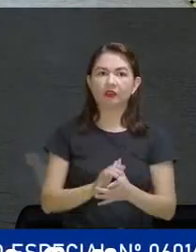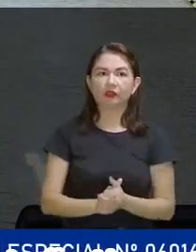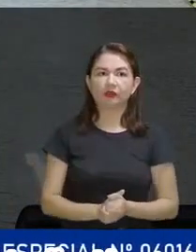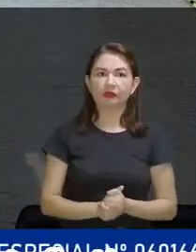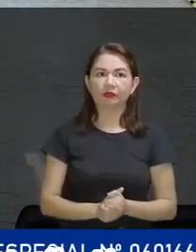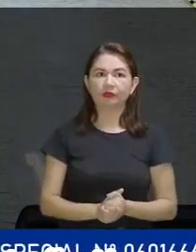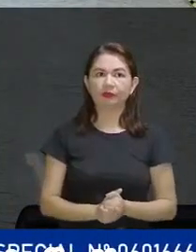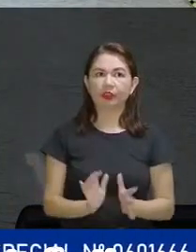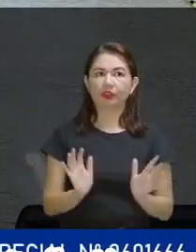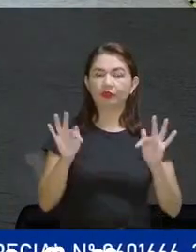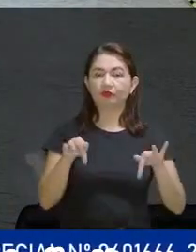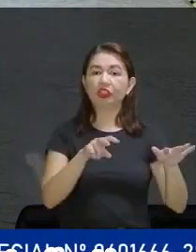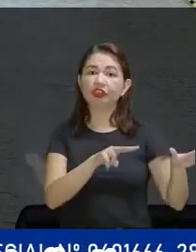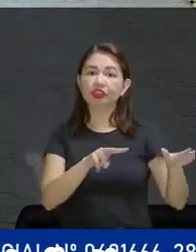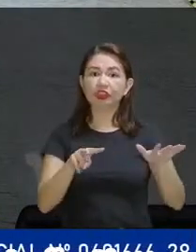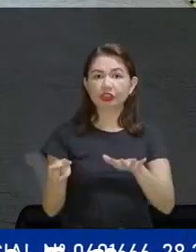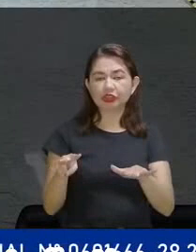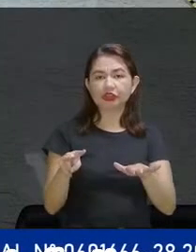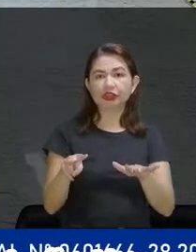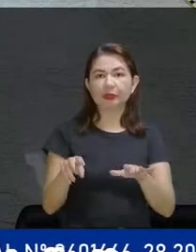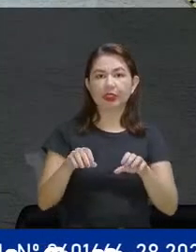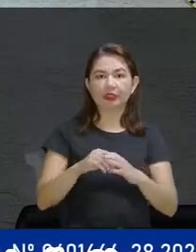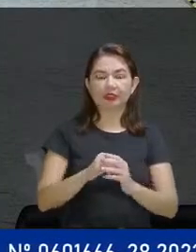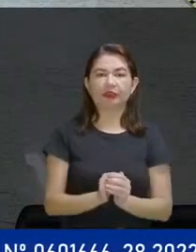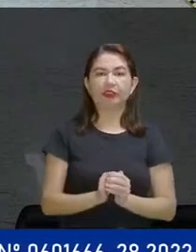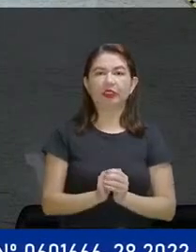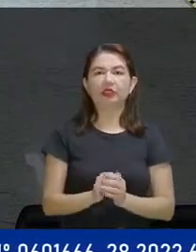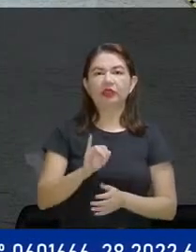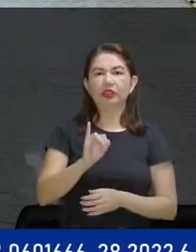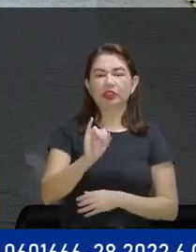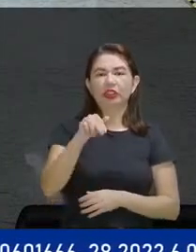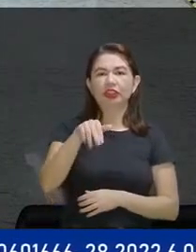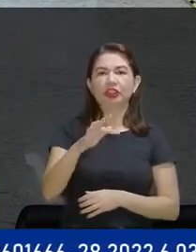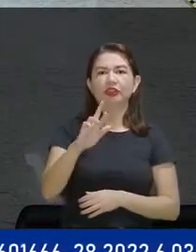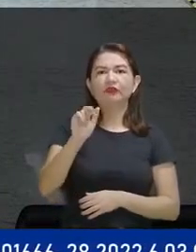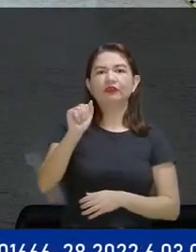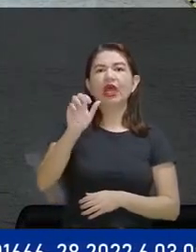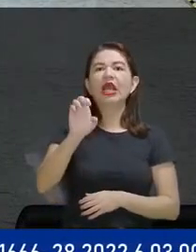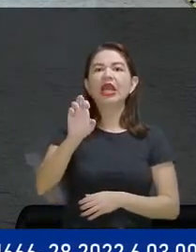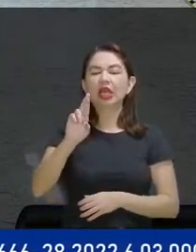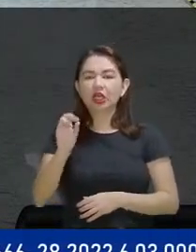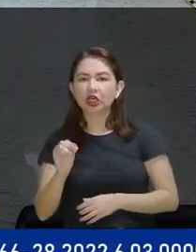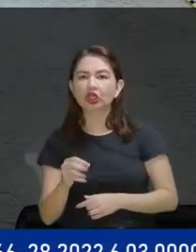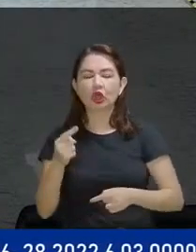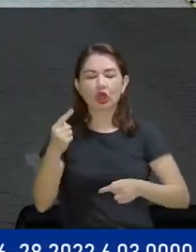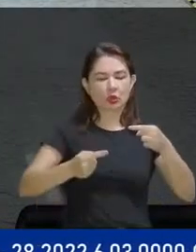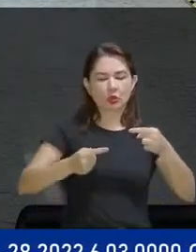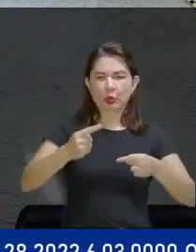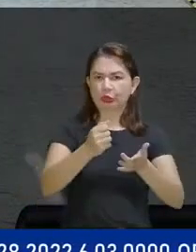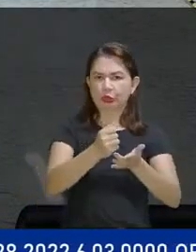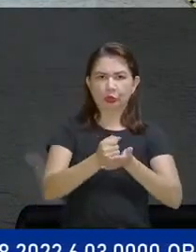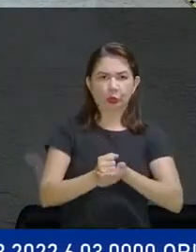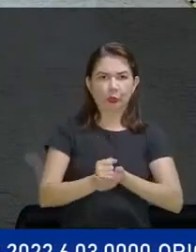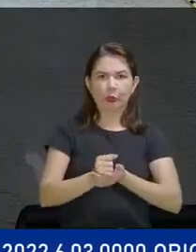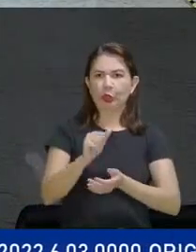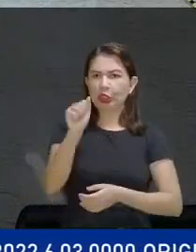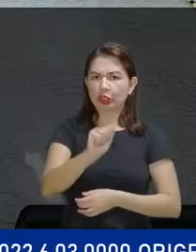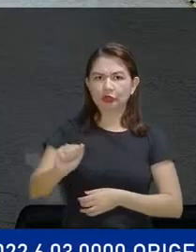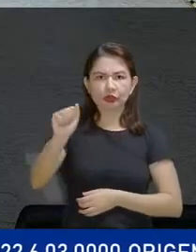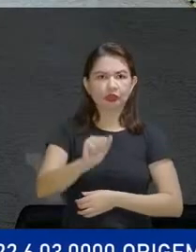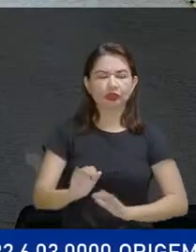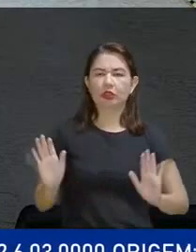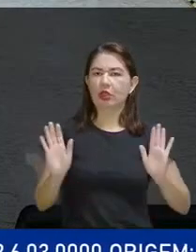esse final de semana no barracão da Infraero, e que a associação abraça e não conta com apoio de político para essa ação, e que os